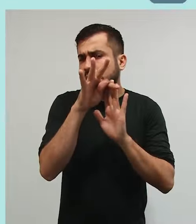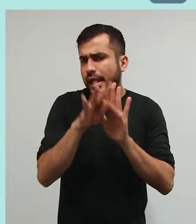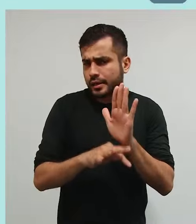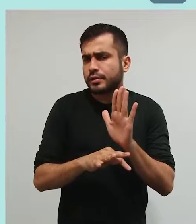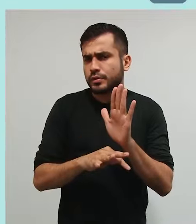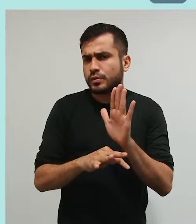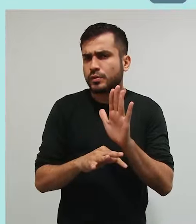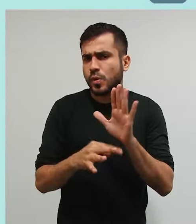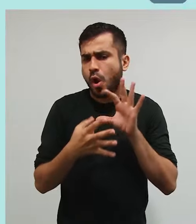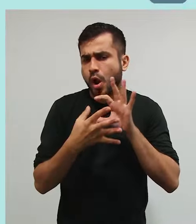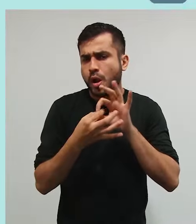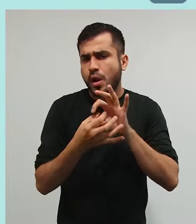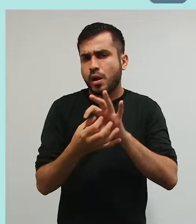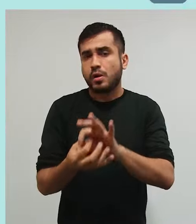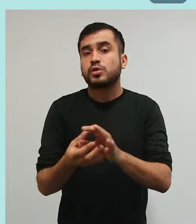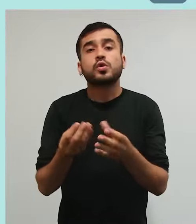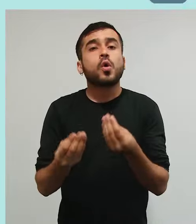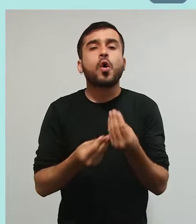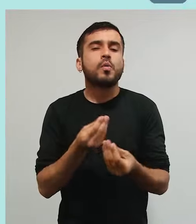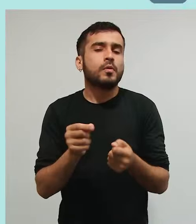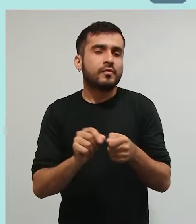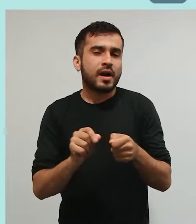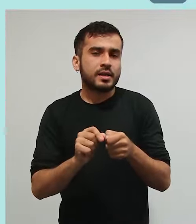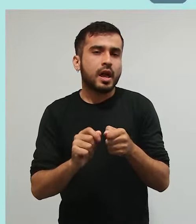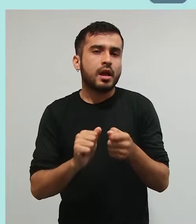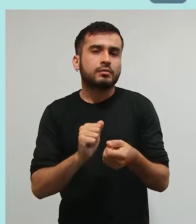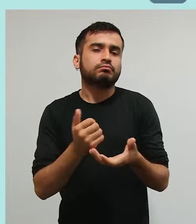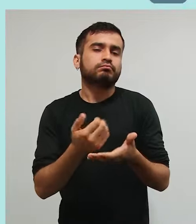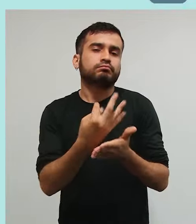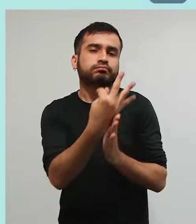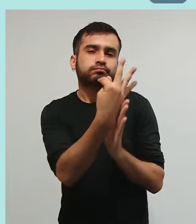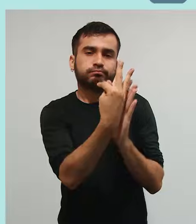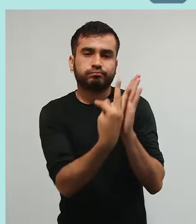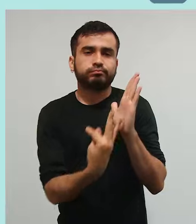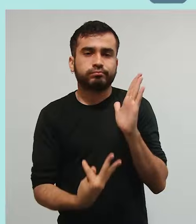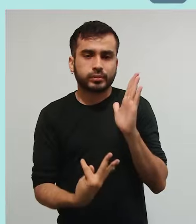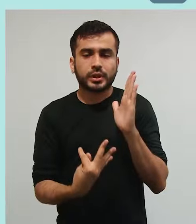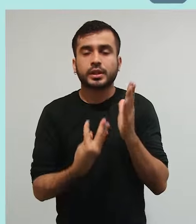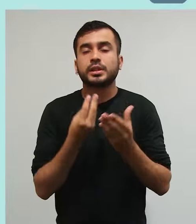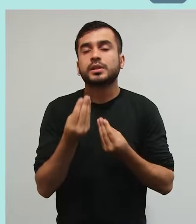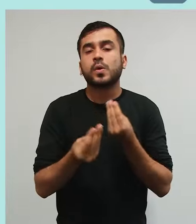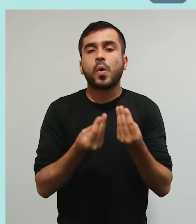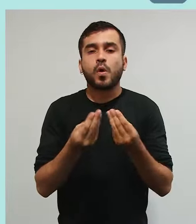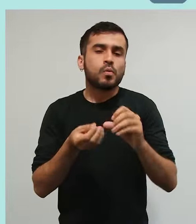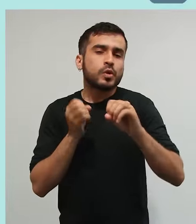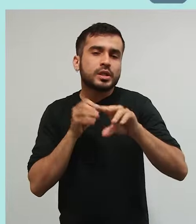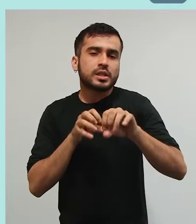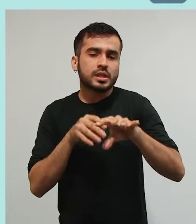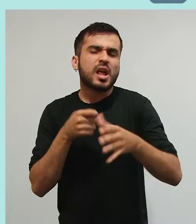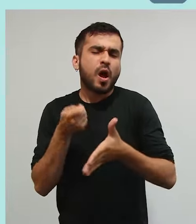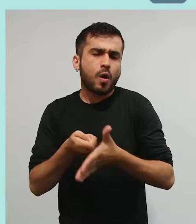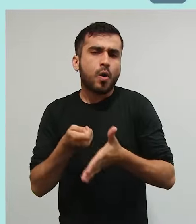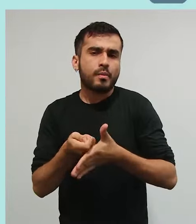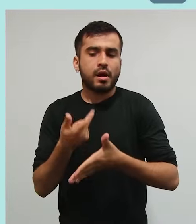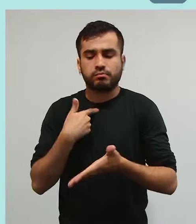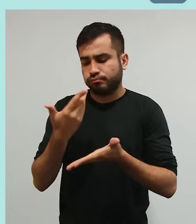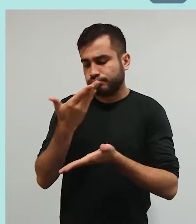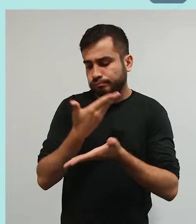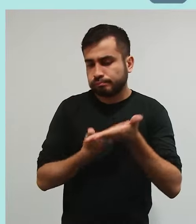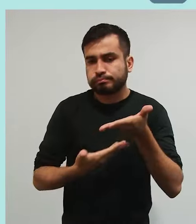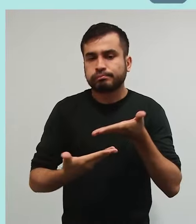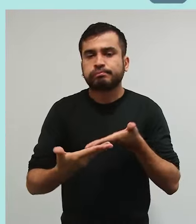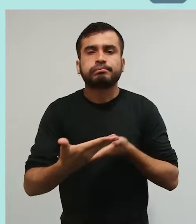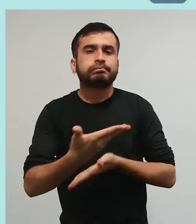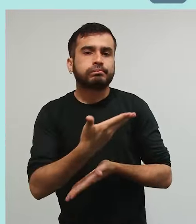sessão mais de textualização, com construção de texto, né? Desde ensinar exige